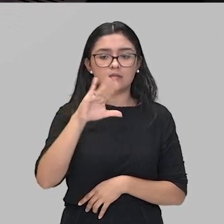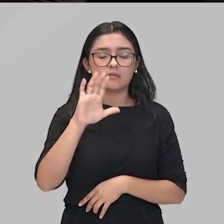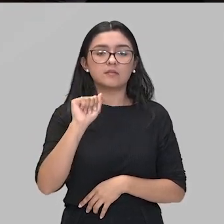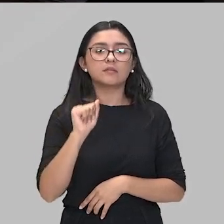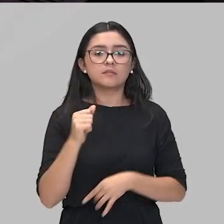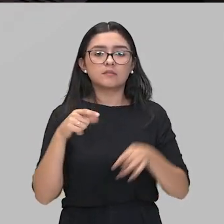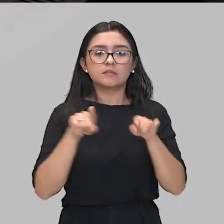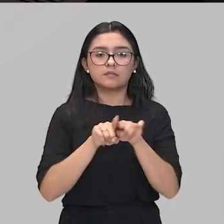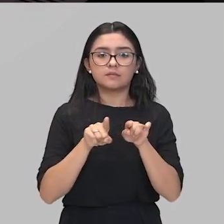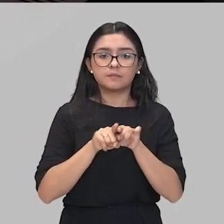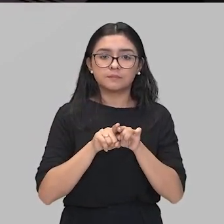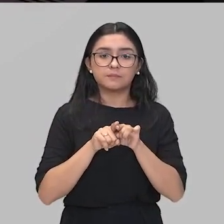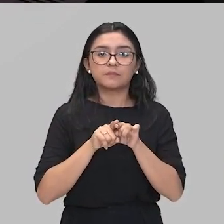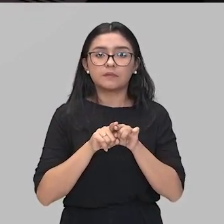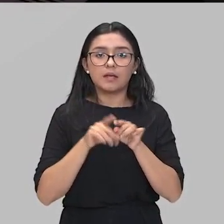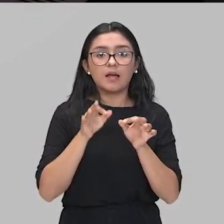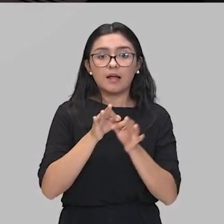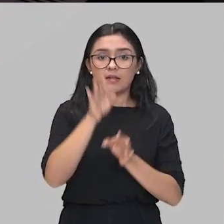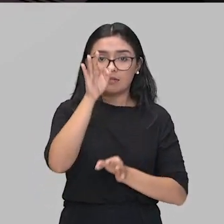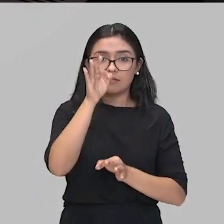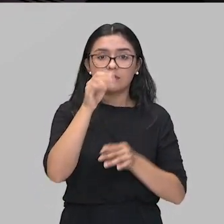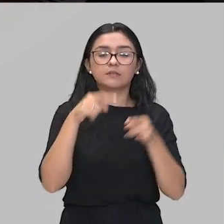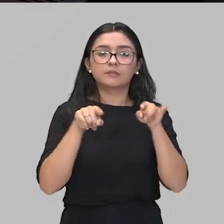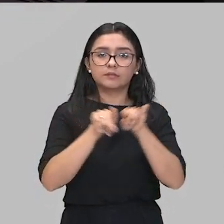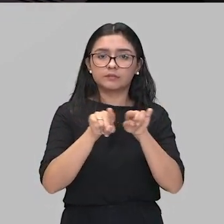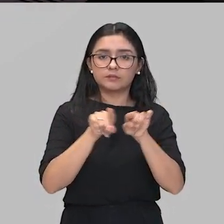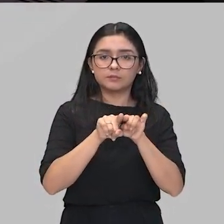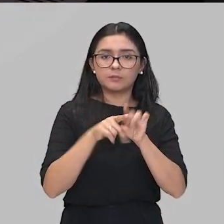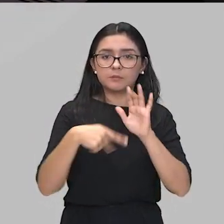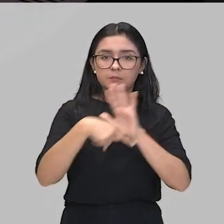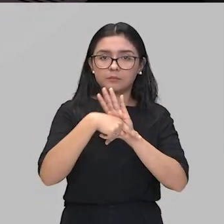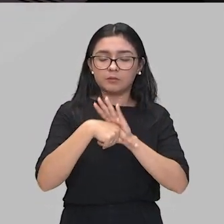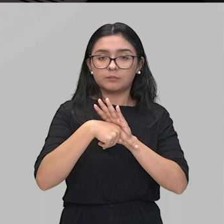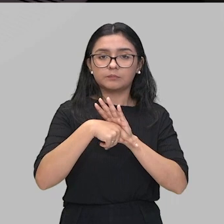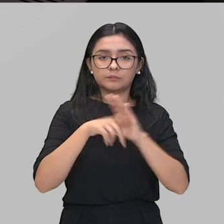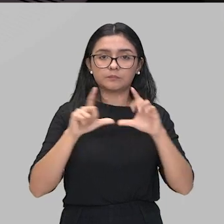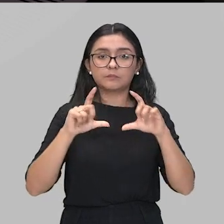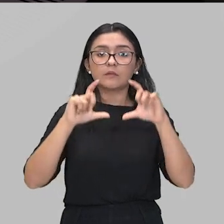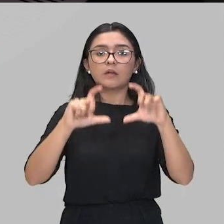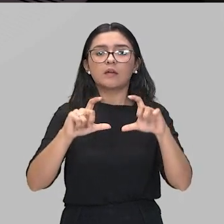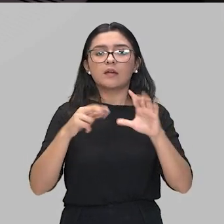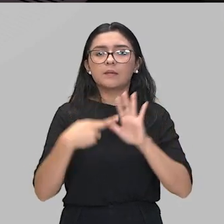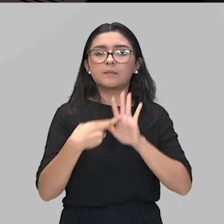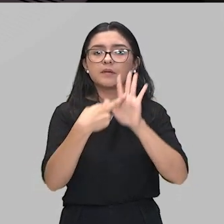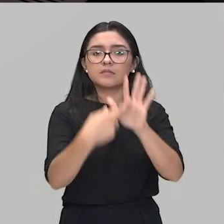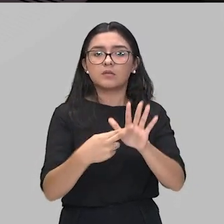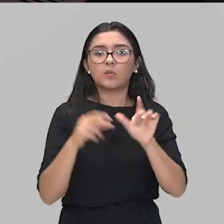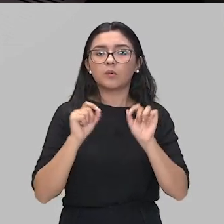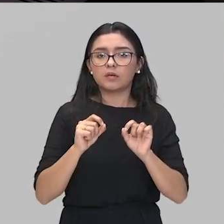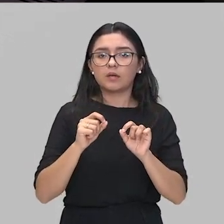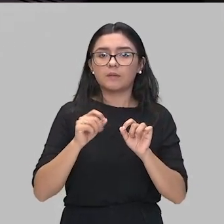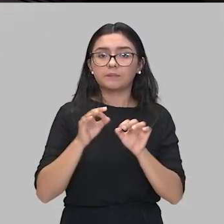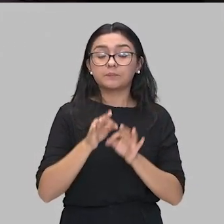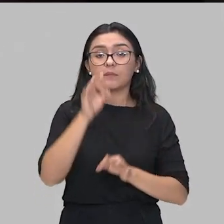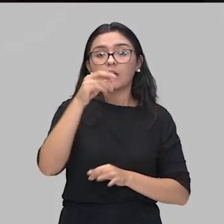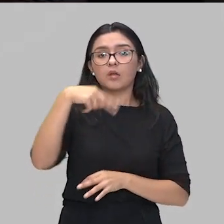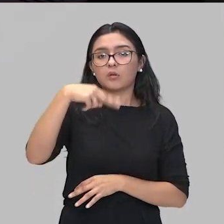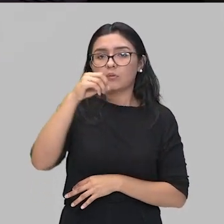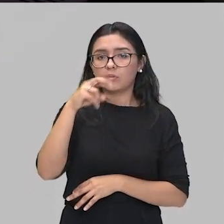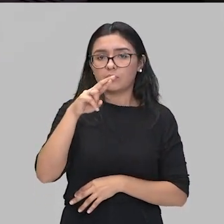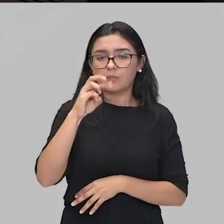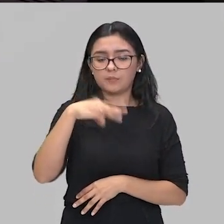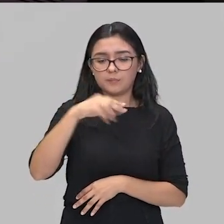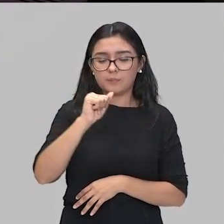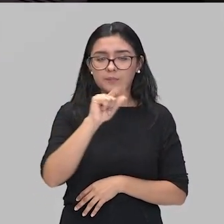esta linha vertical, perpendicular à face plana, representa a normal à superfície.